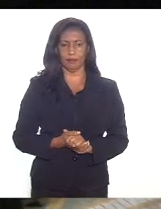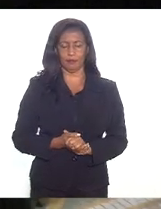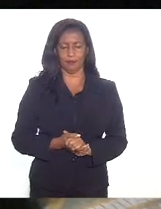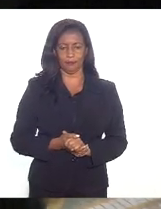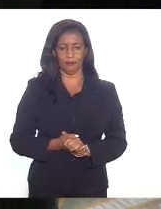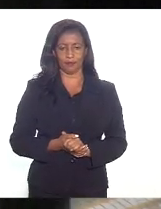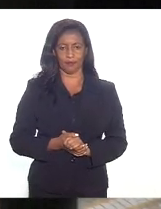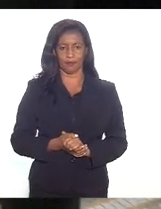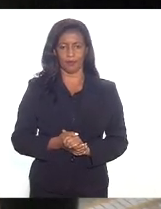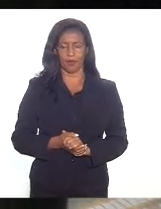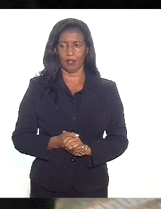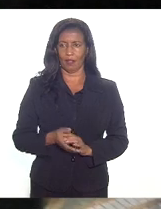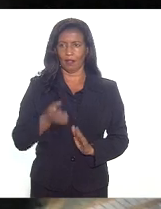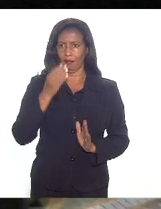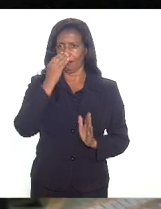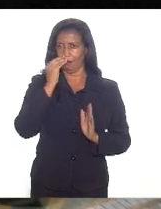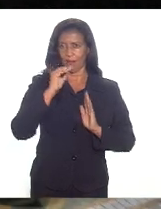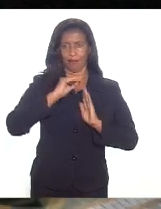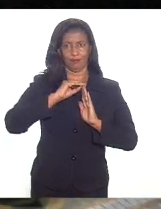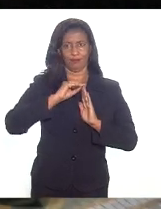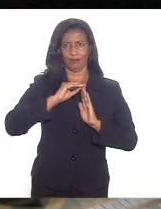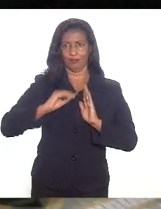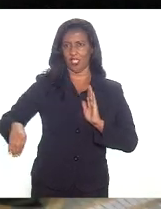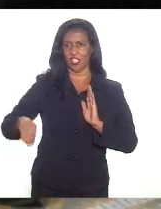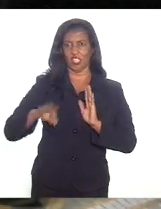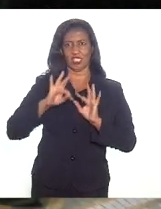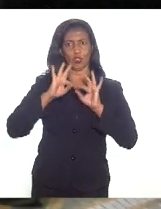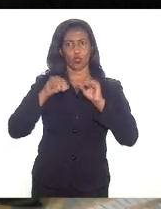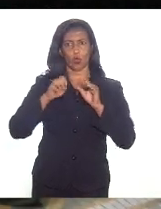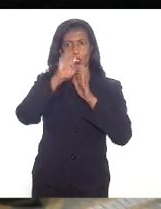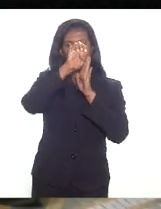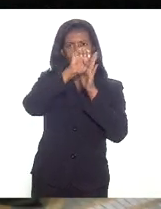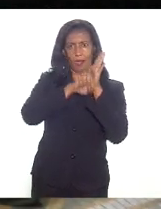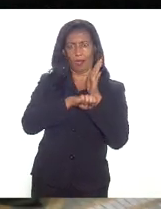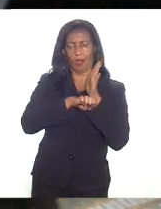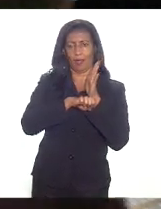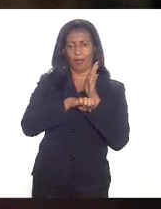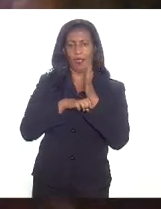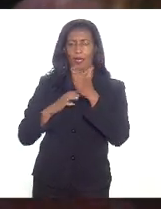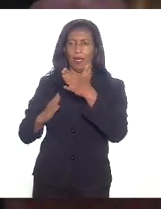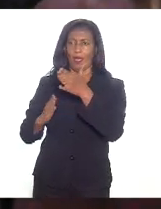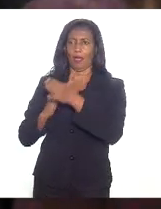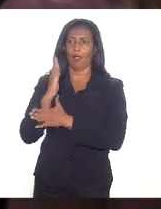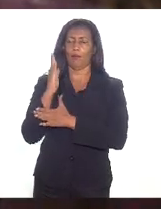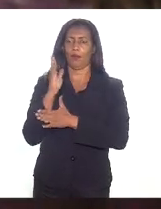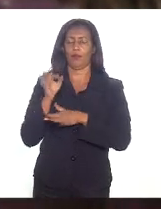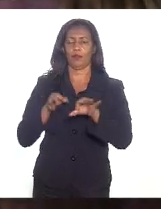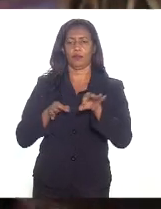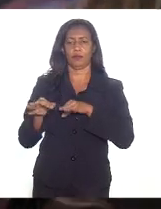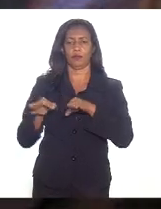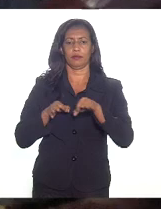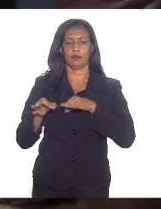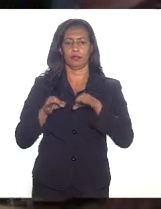pela rejeição de todas as emendas, aprovando o projeto